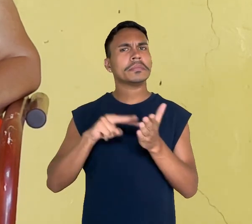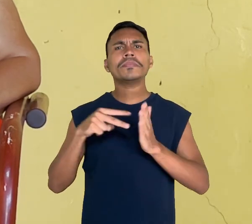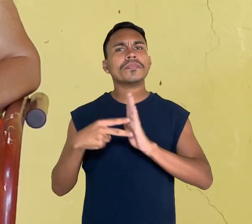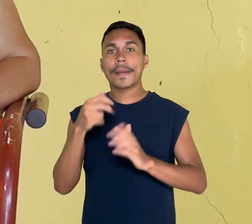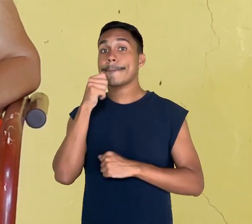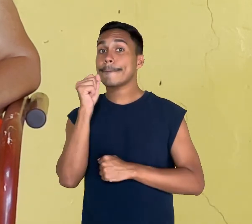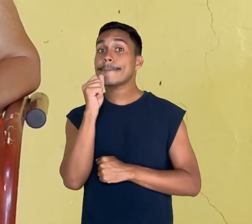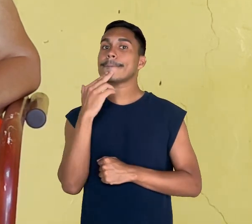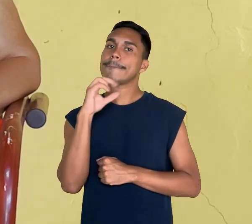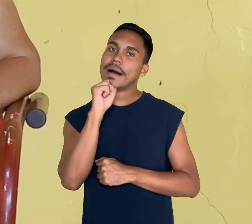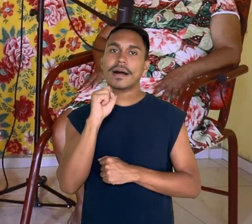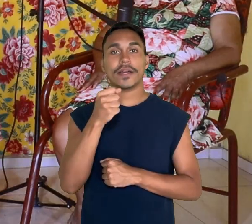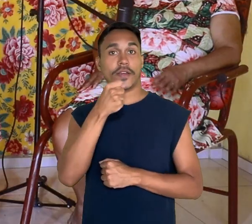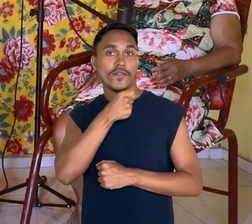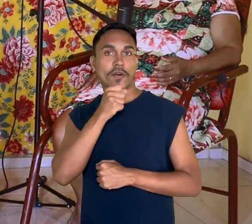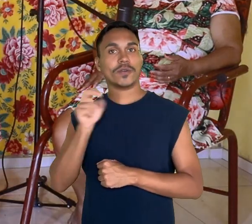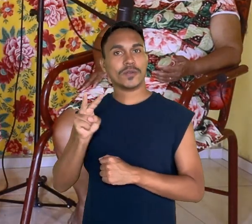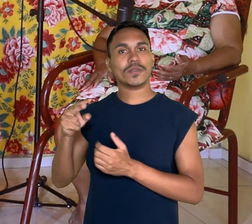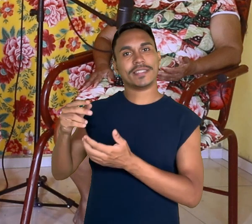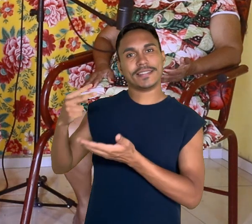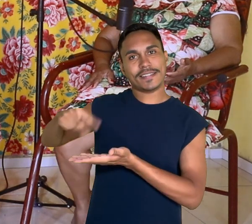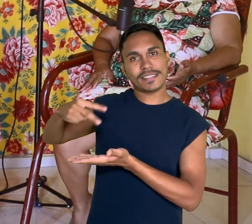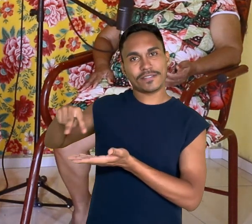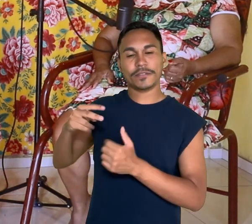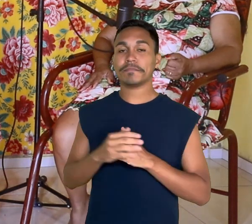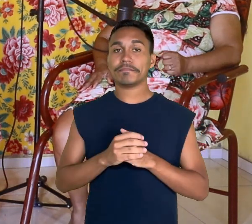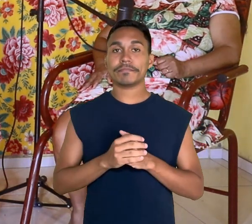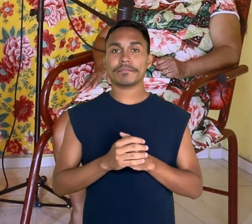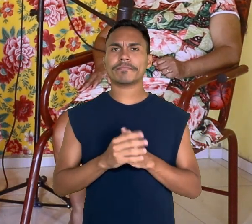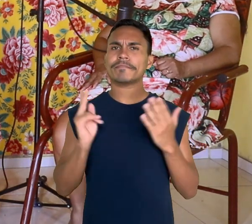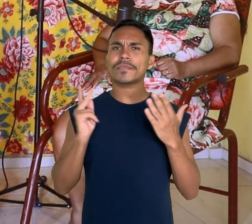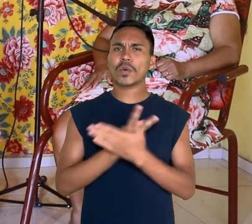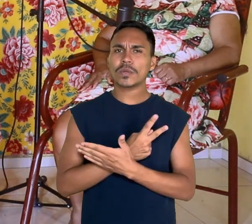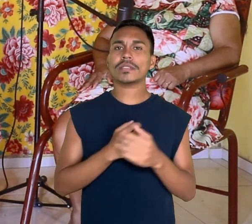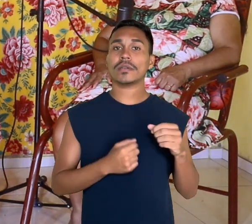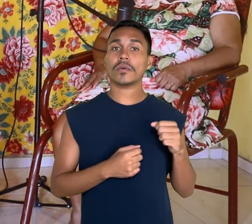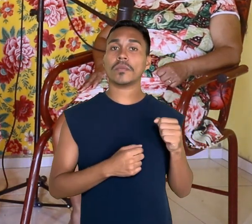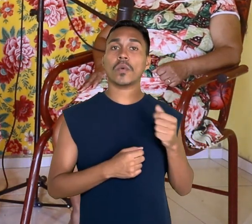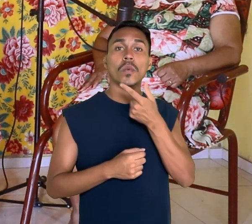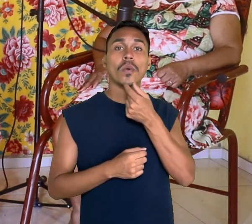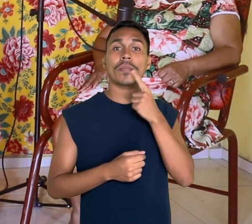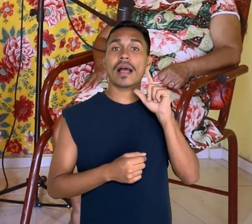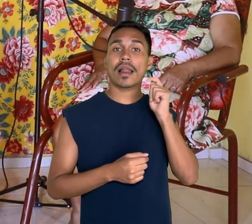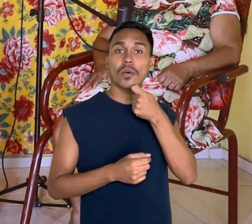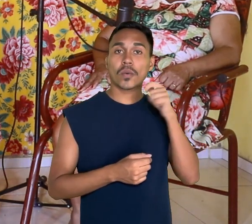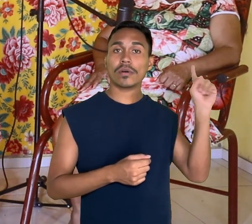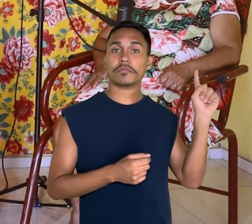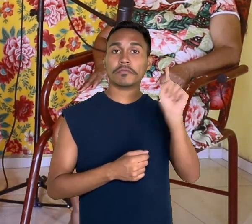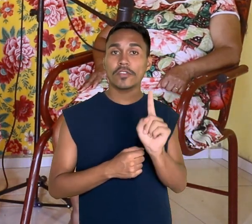meus avós que dançavam. E essa história se deu que veio um rapaz de Alagoas, casou com a irmã da minha